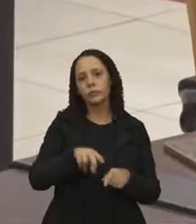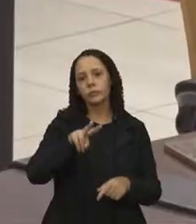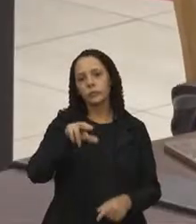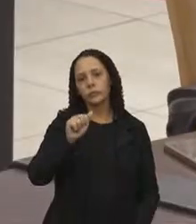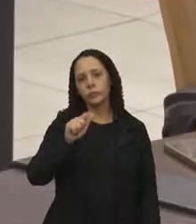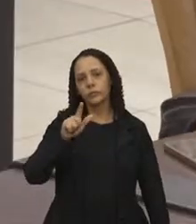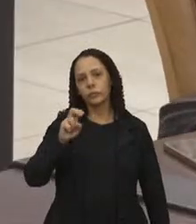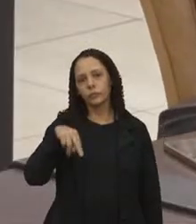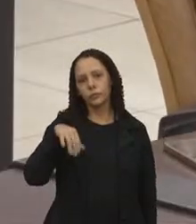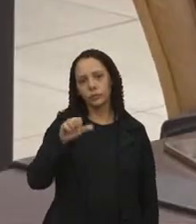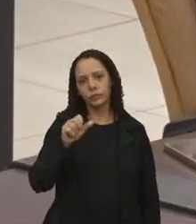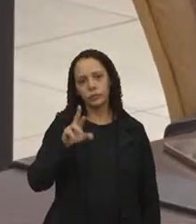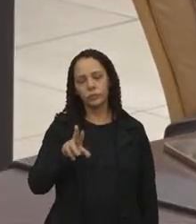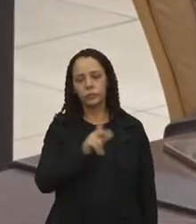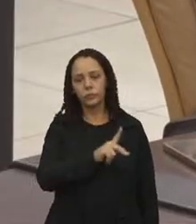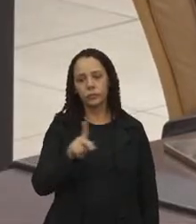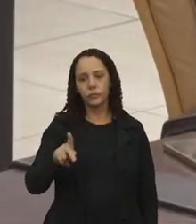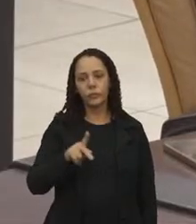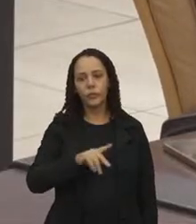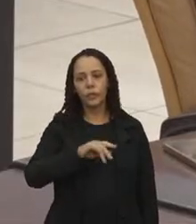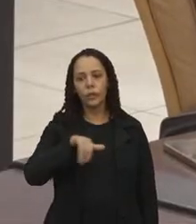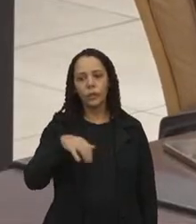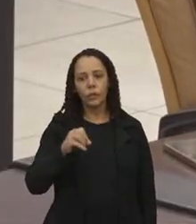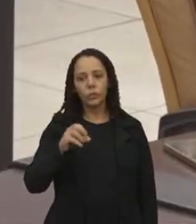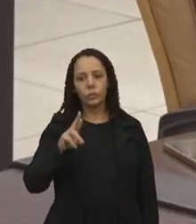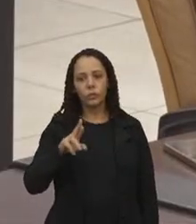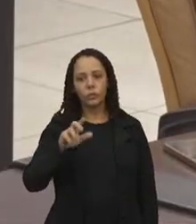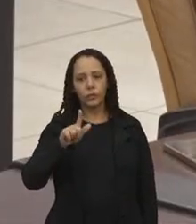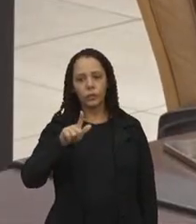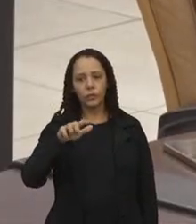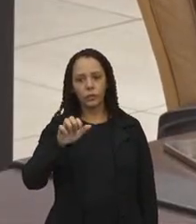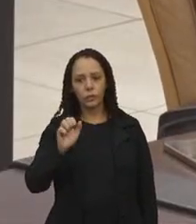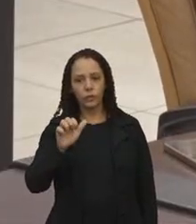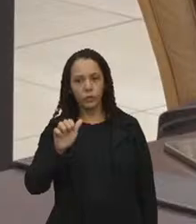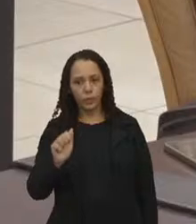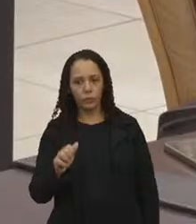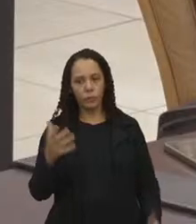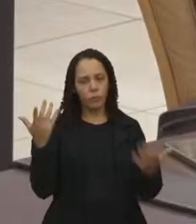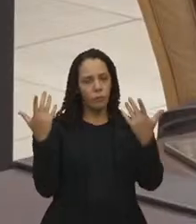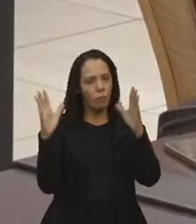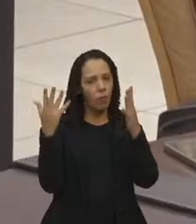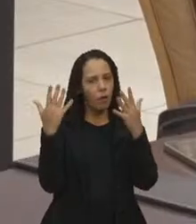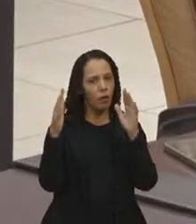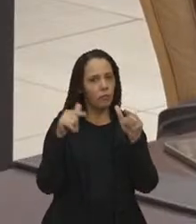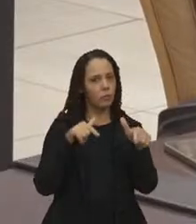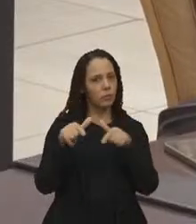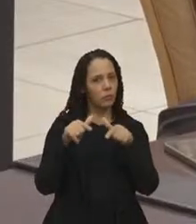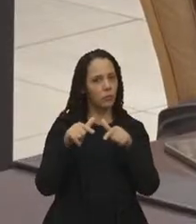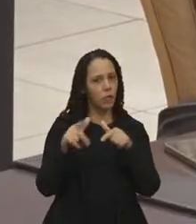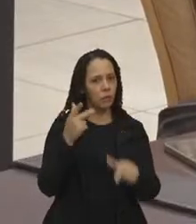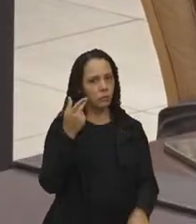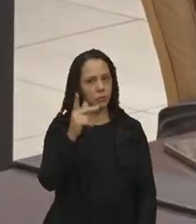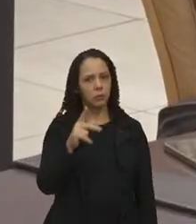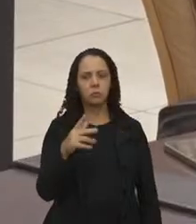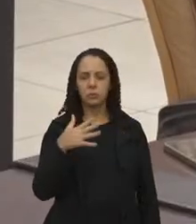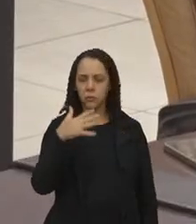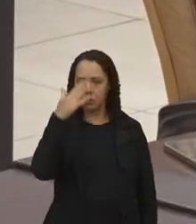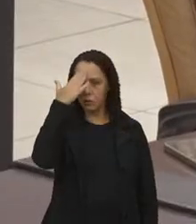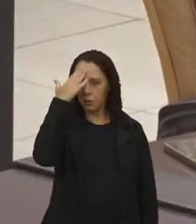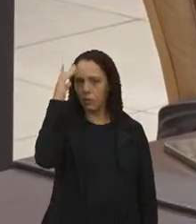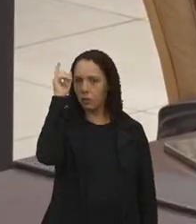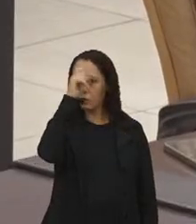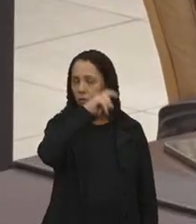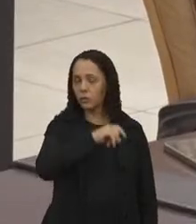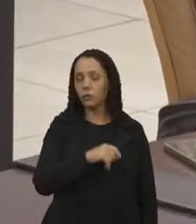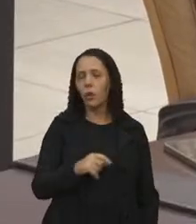Georgia. Parabéns pelo trabalho que vocês desenvolvem, sei o quanto é difícil. Eu fiquei com uma dúvida bem pontual,